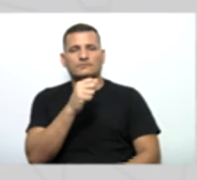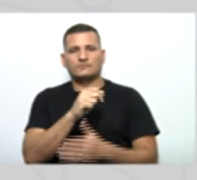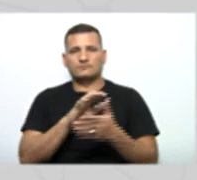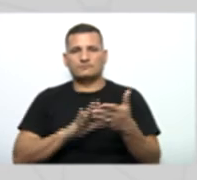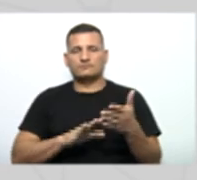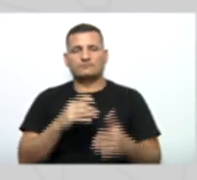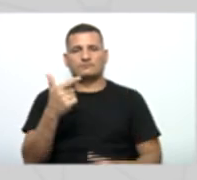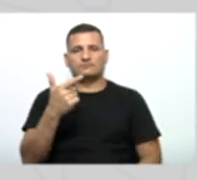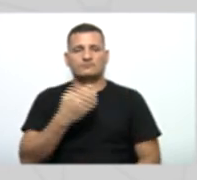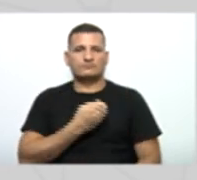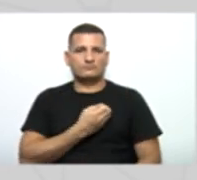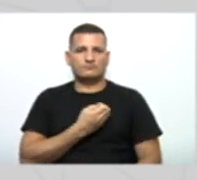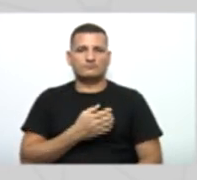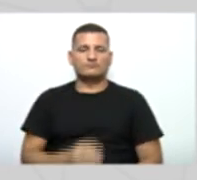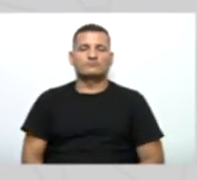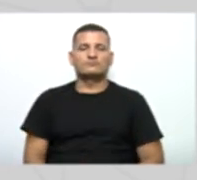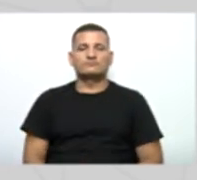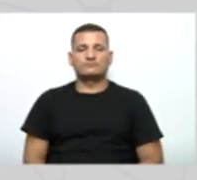número 2?